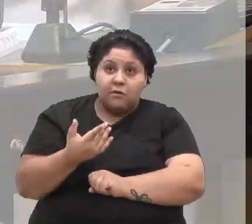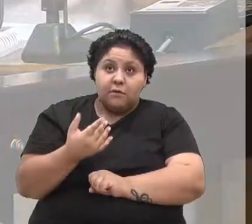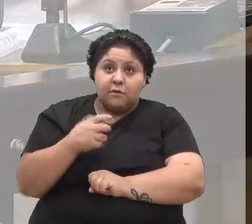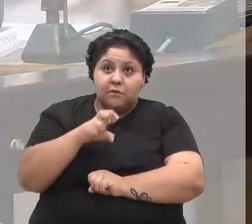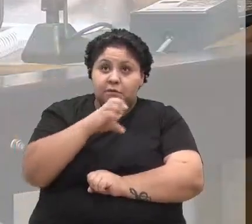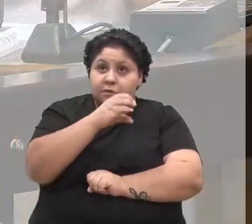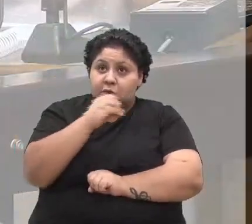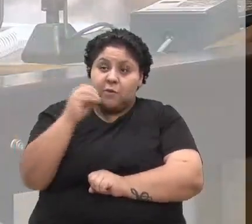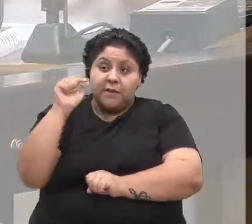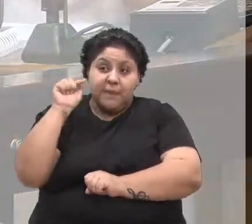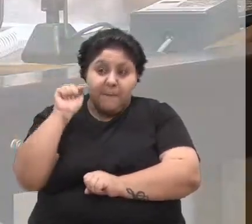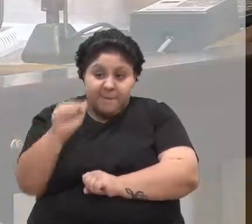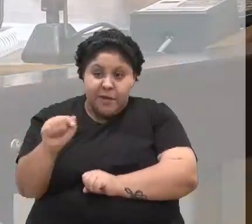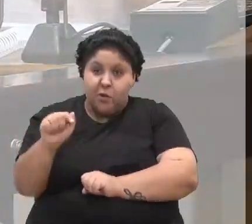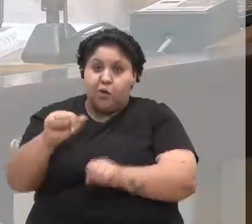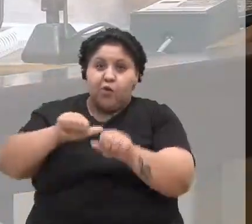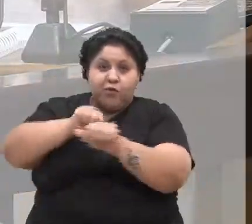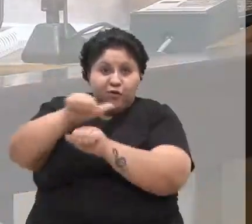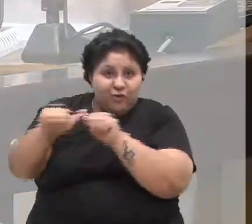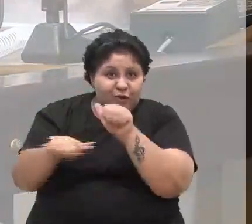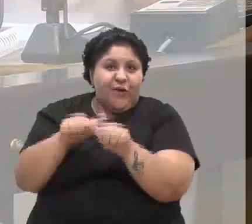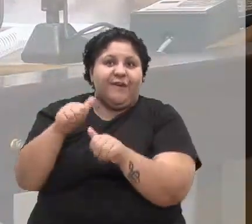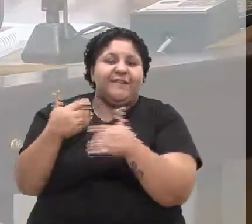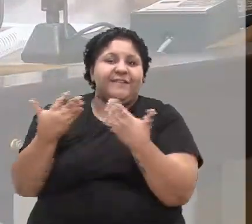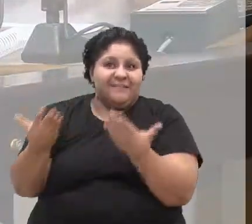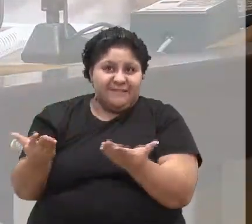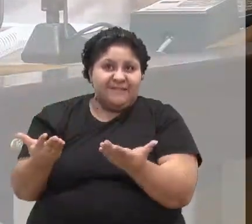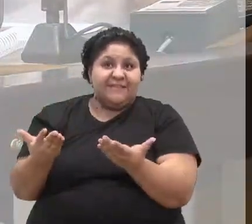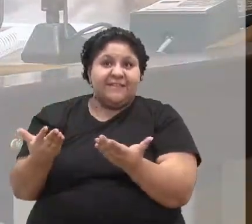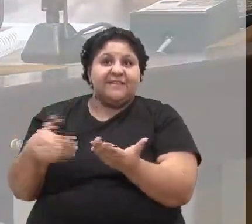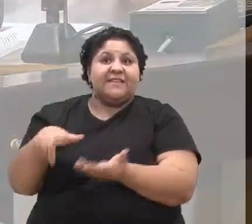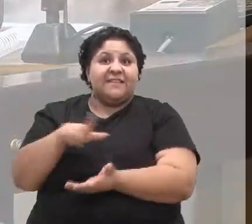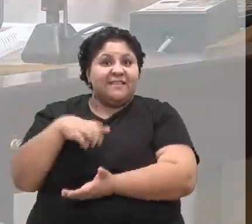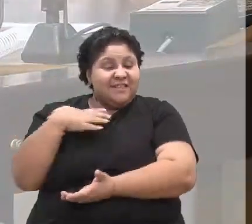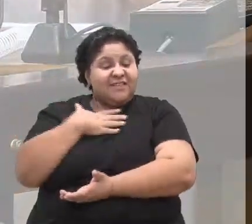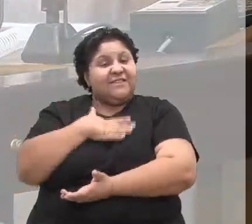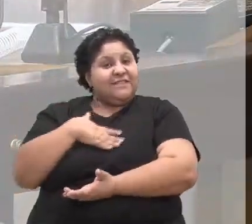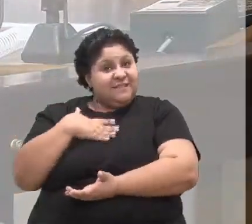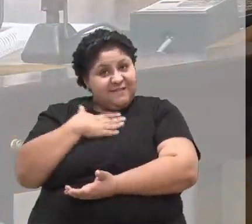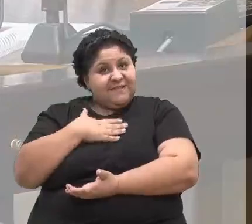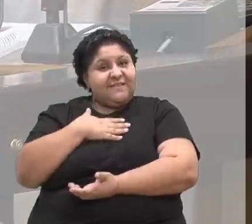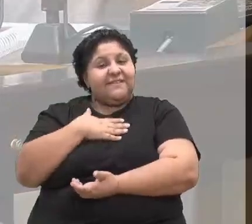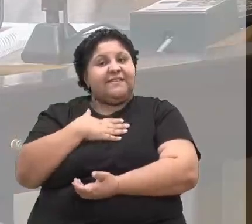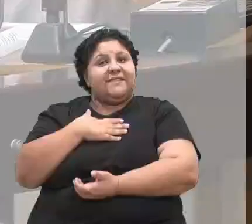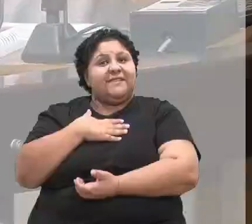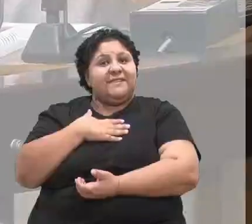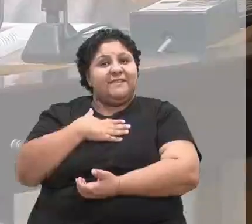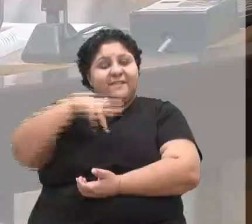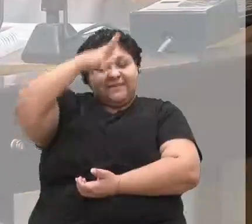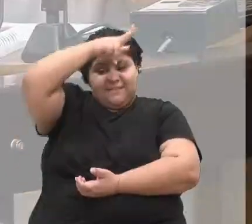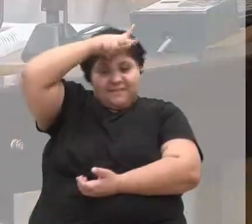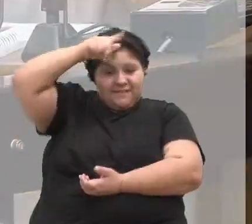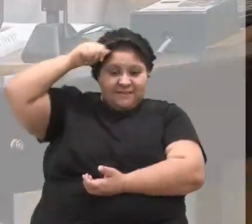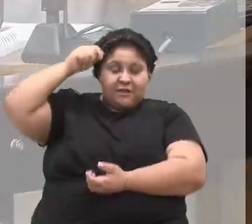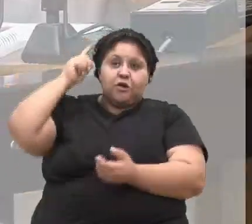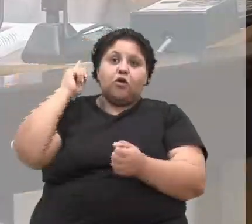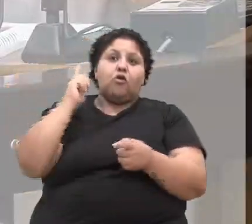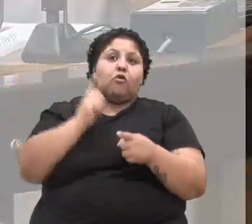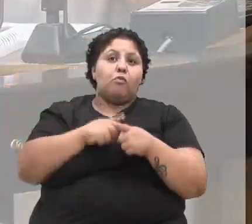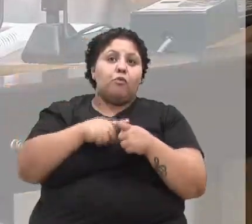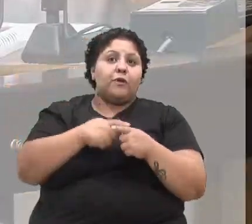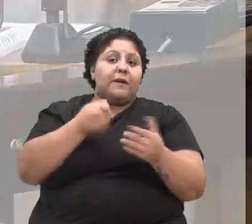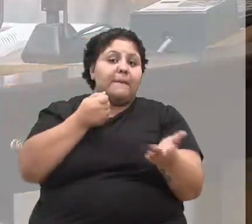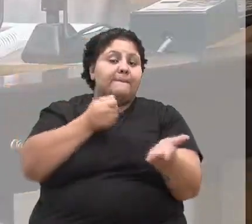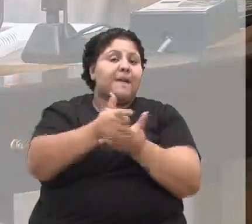mil pontos. Então, são situações que a gente deseja, os munícipes desejam, porque são pagadores de